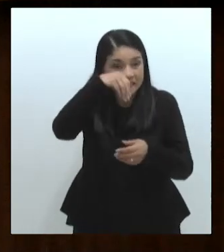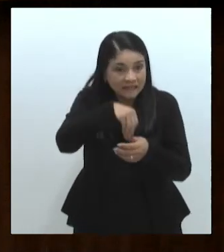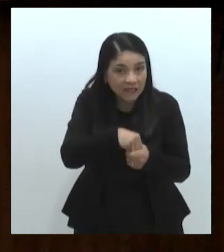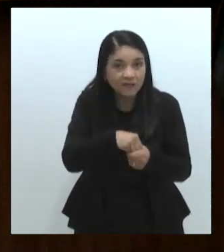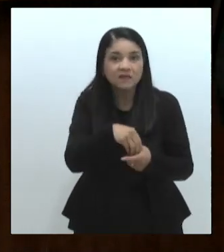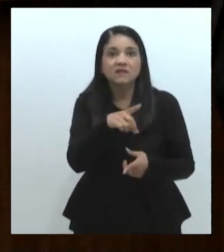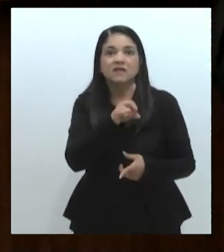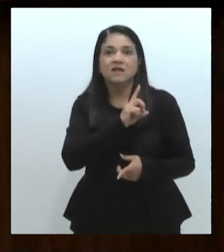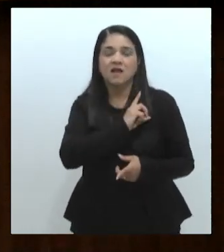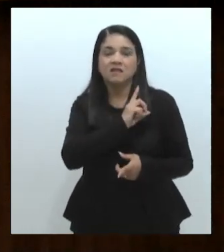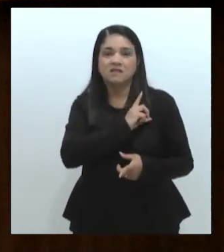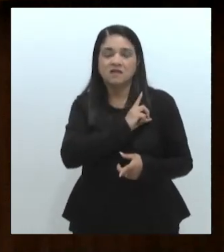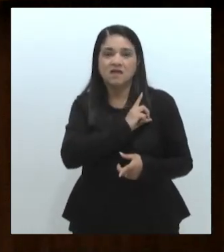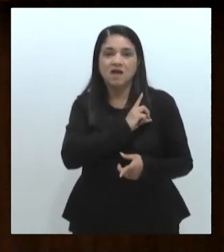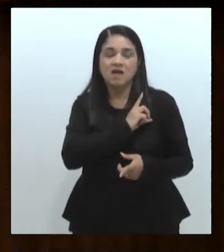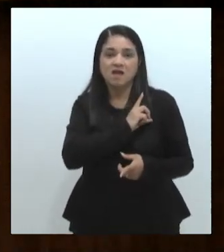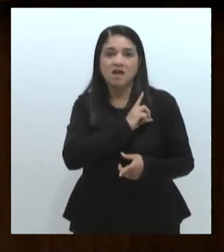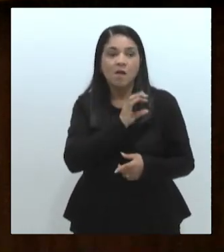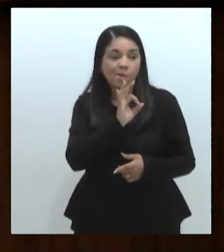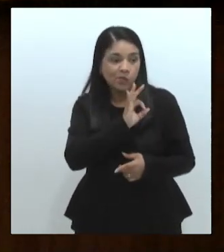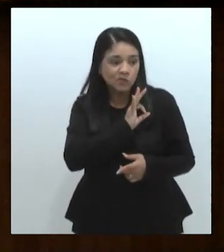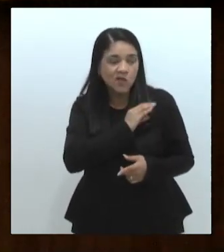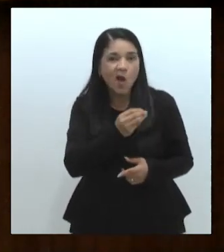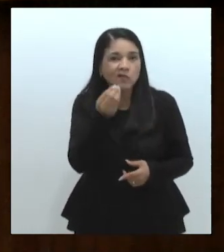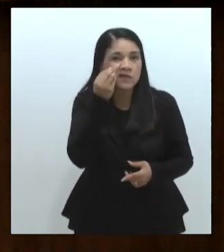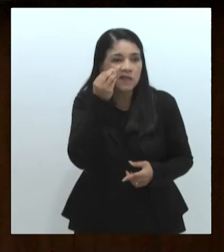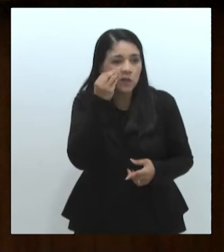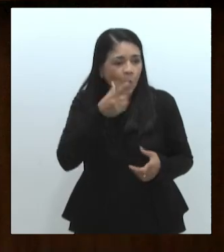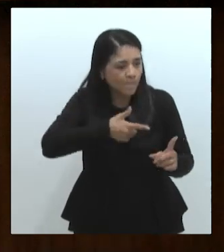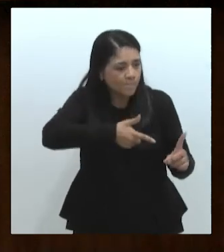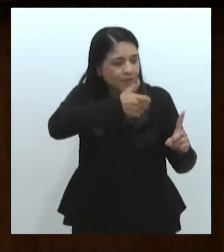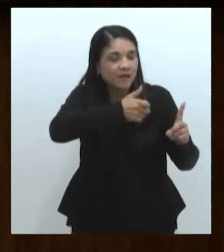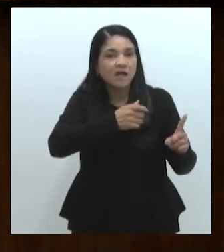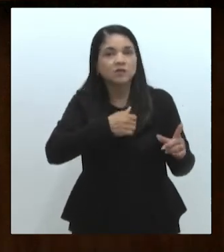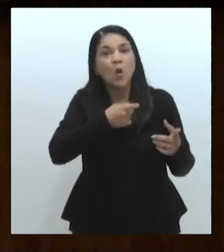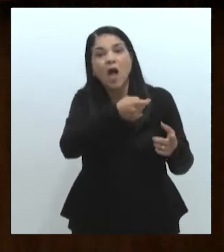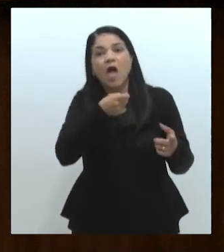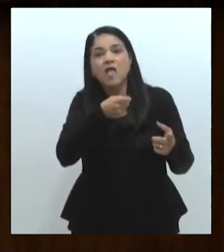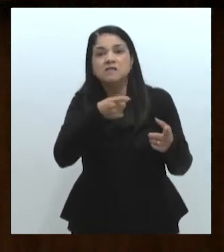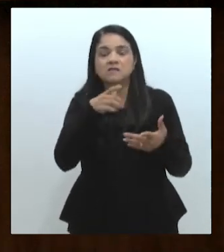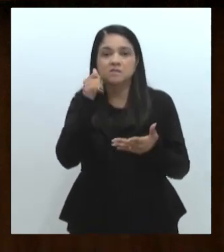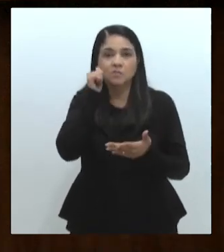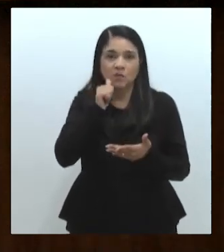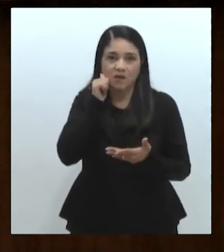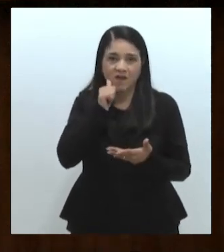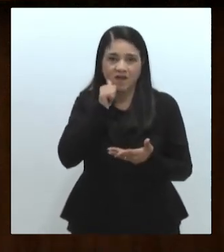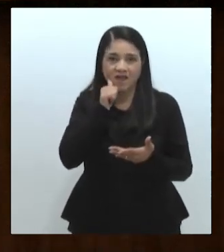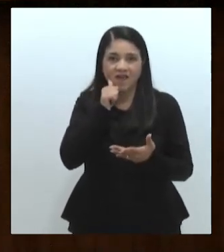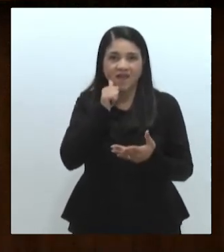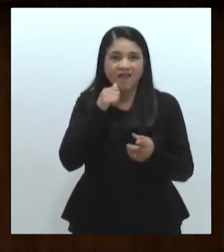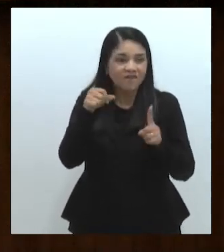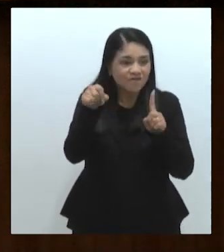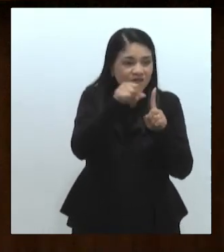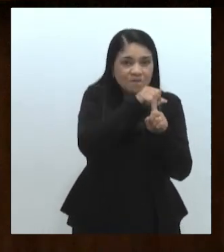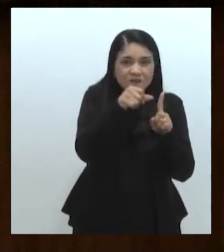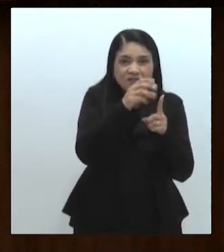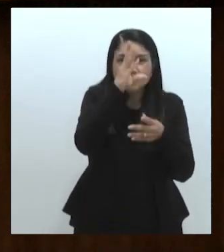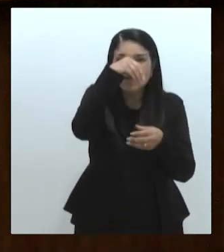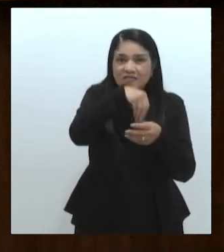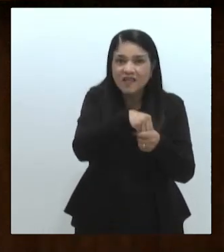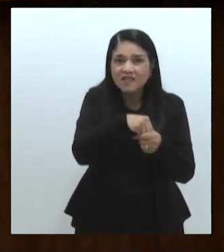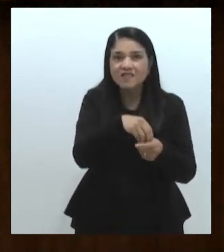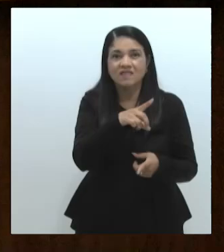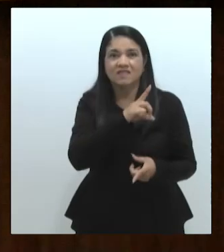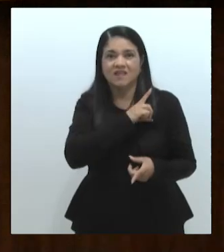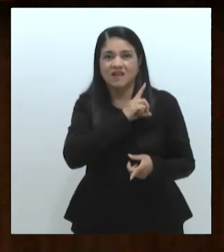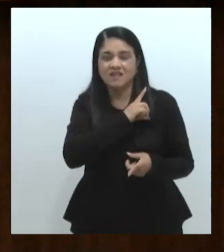delegacia, um policial tenta matar sua ex-mulher, ou seja, feminicídio dentro de delegacia. Então vejam